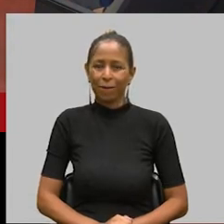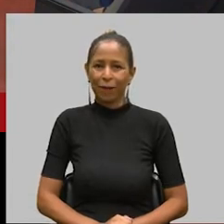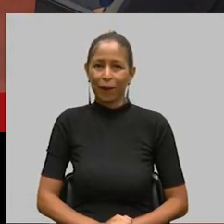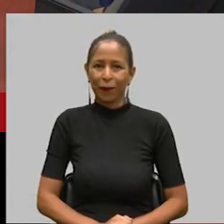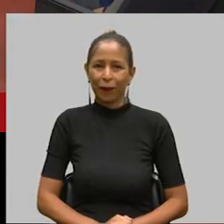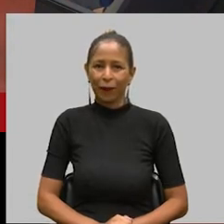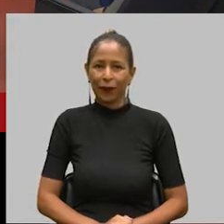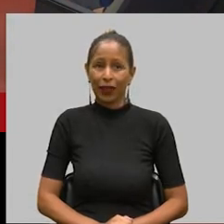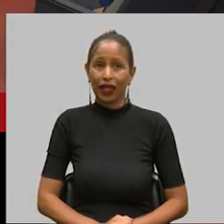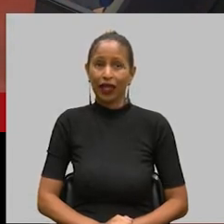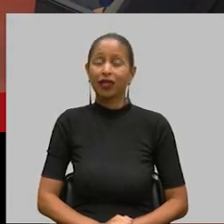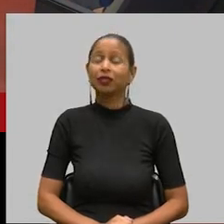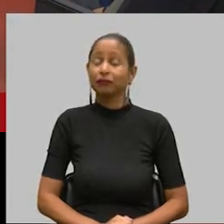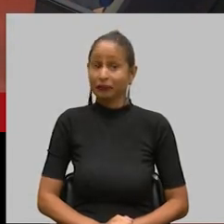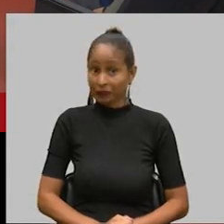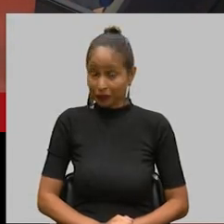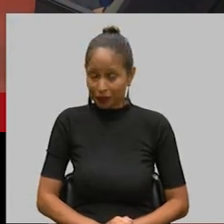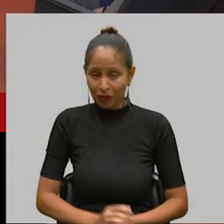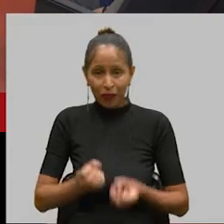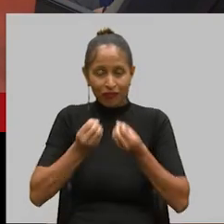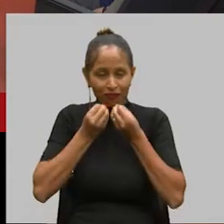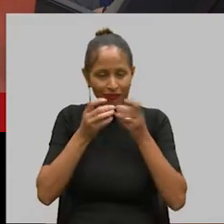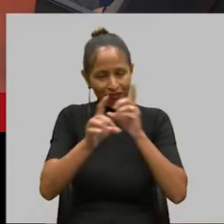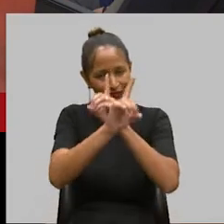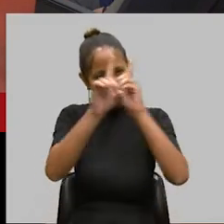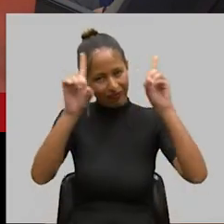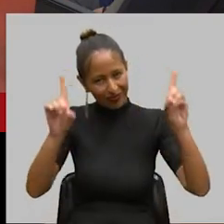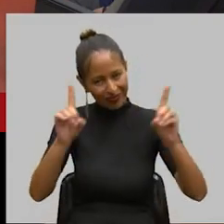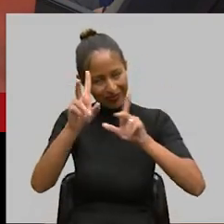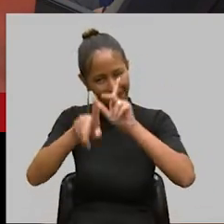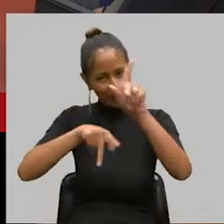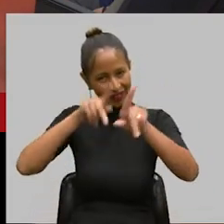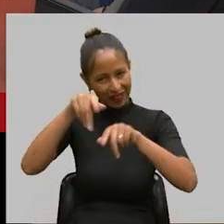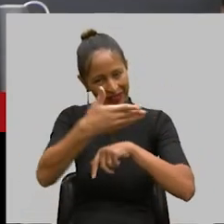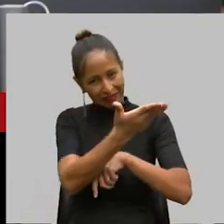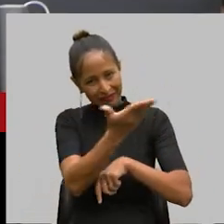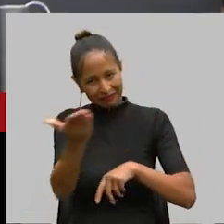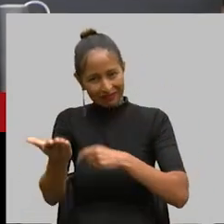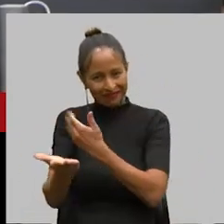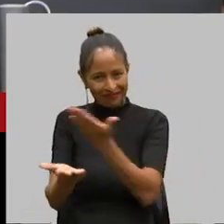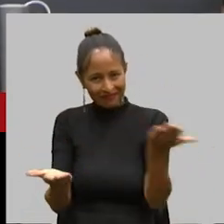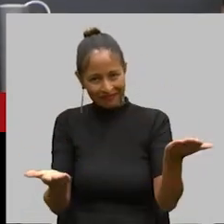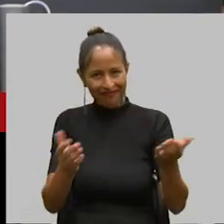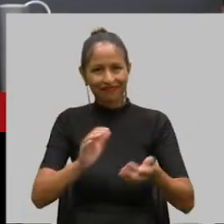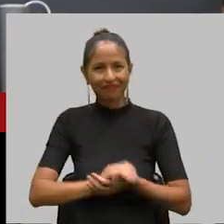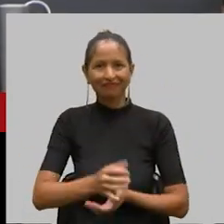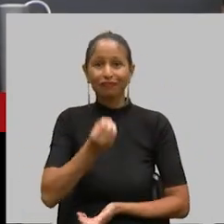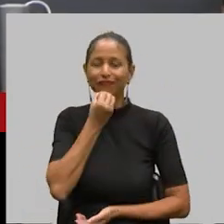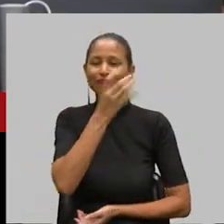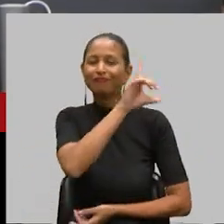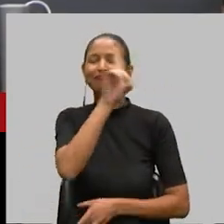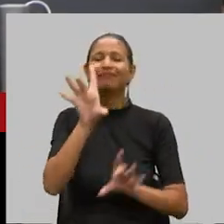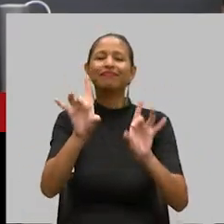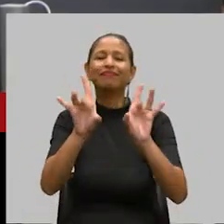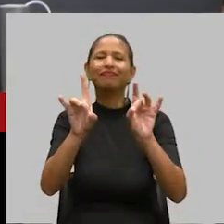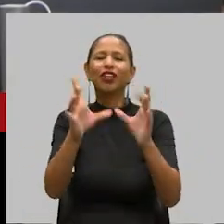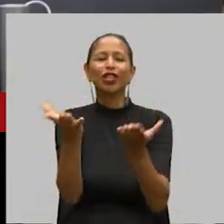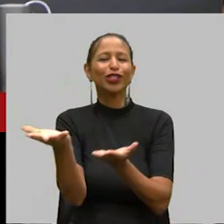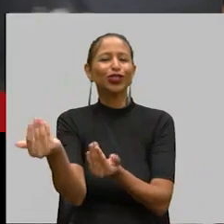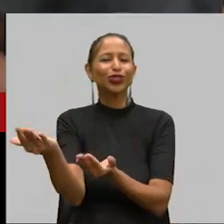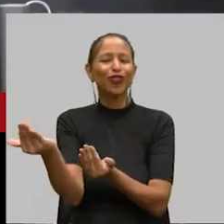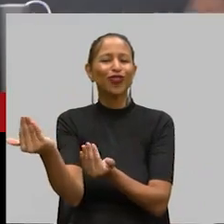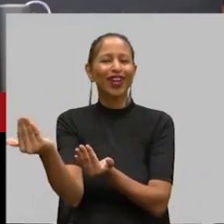dia bem então um bom dia a todos e todas dar um bom dia especial pra Juventude